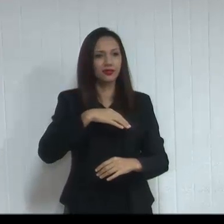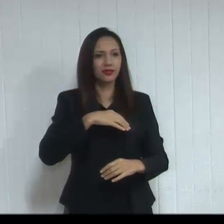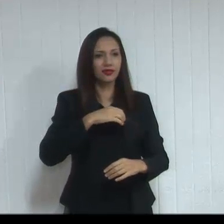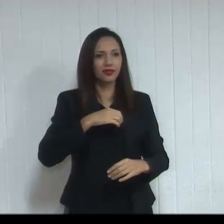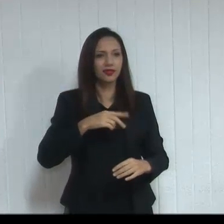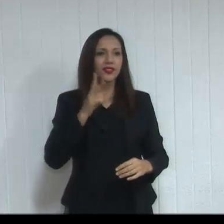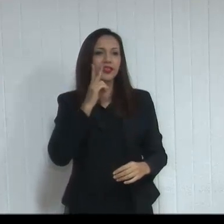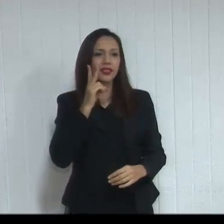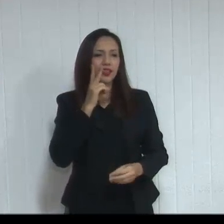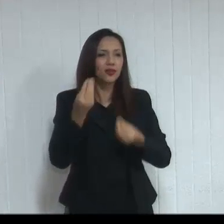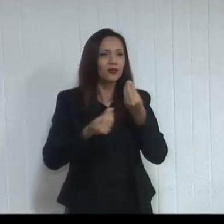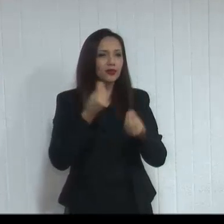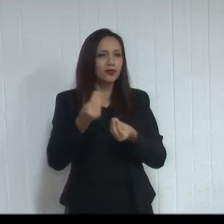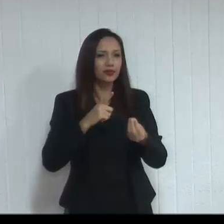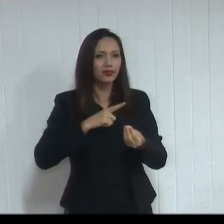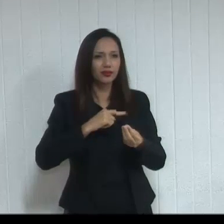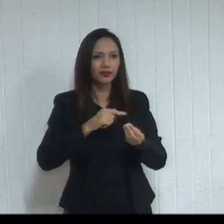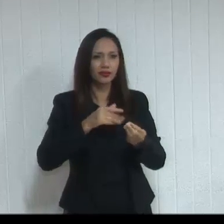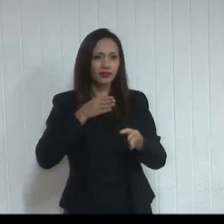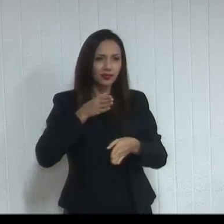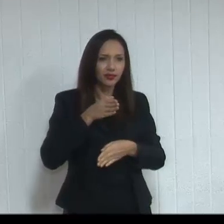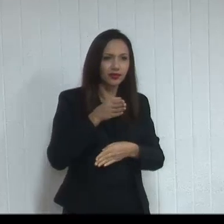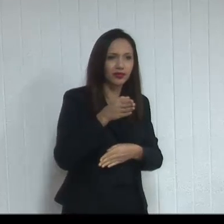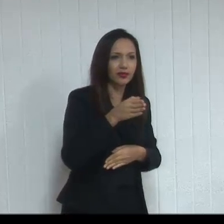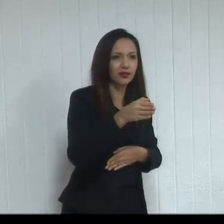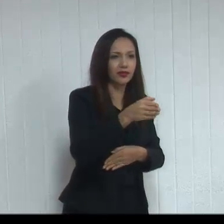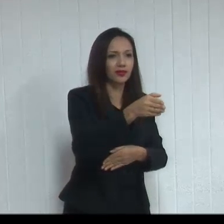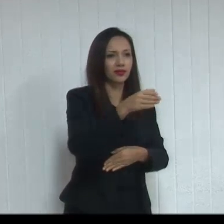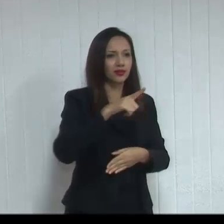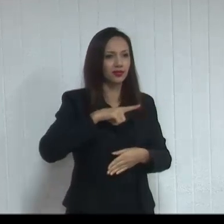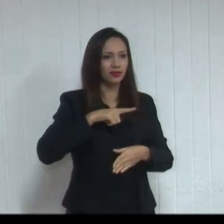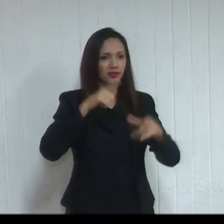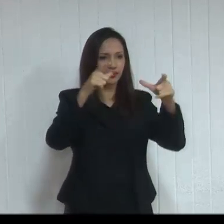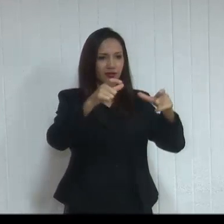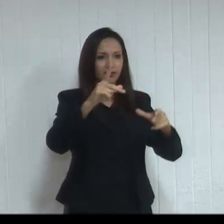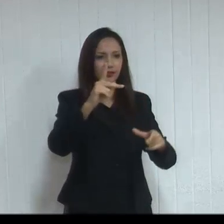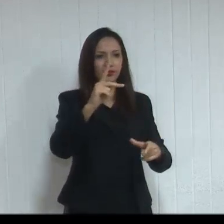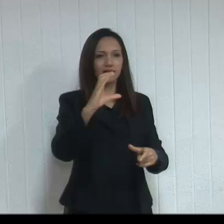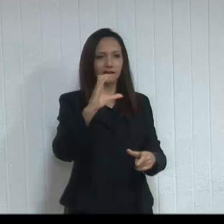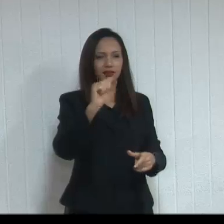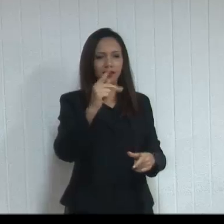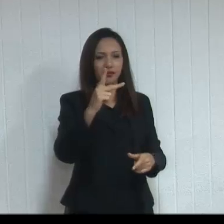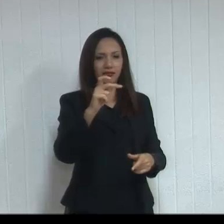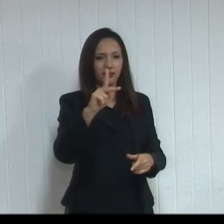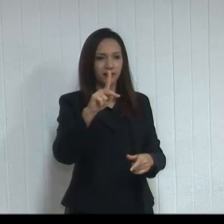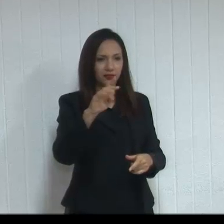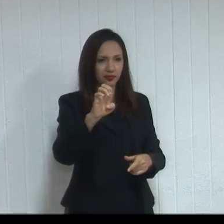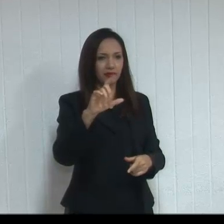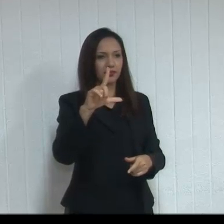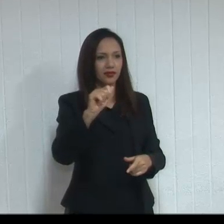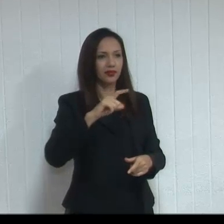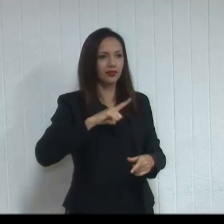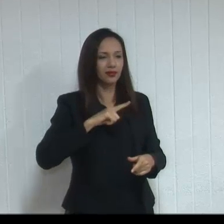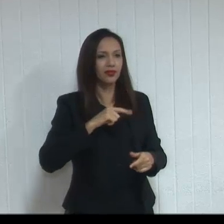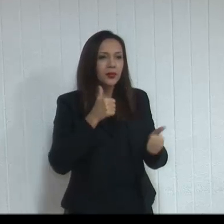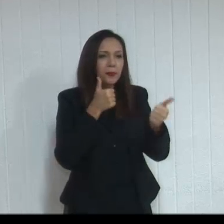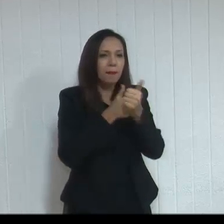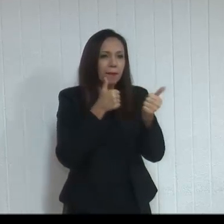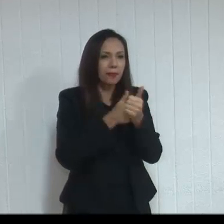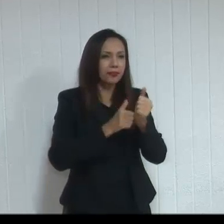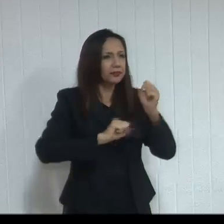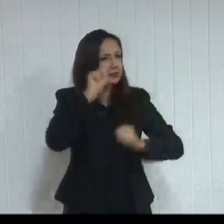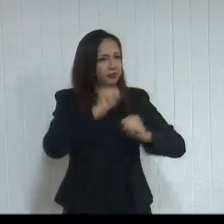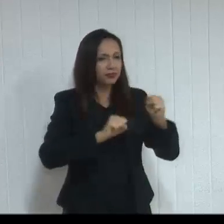Mondo Itália, é necessário seguir, né, sentido o bairro da Capela, e quando chega ali próximo da empresa Litucera, ele faz